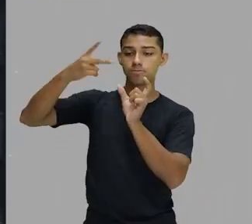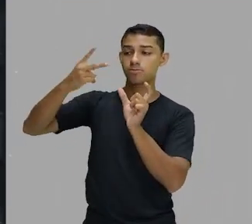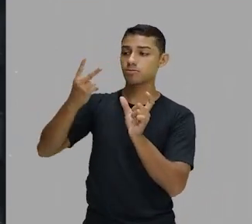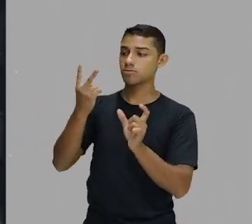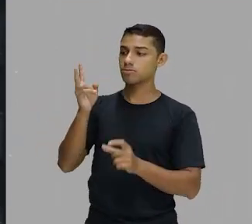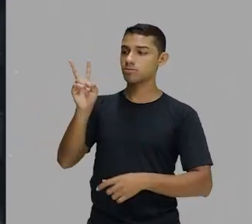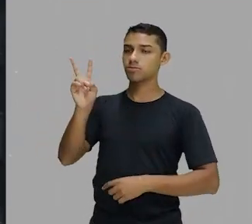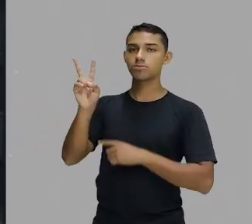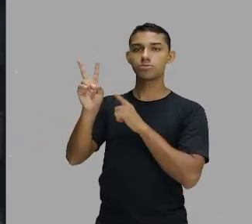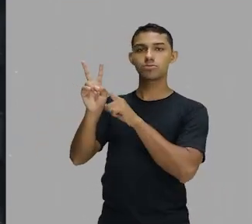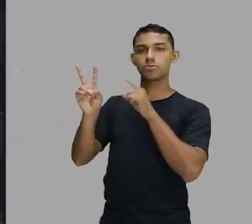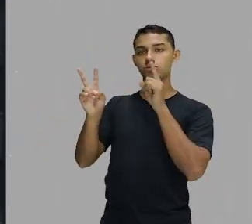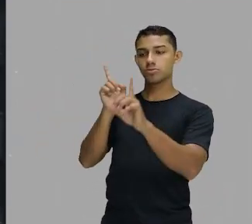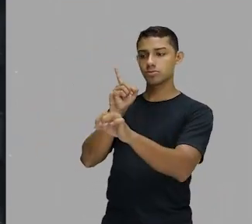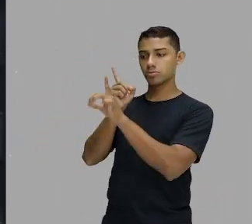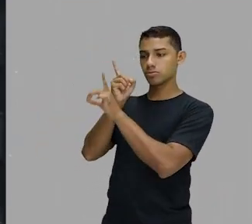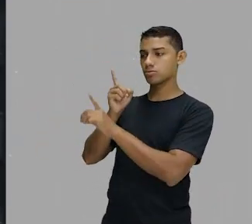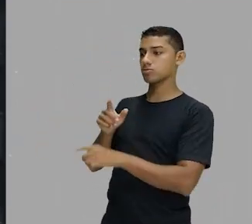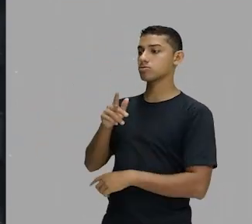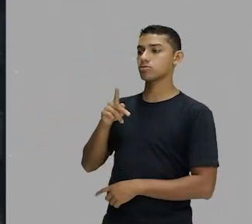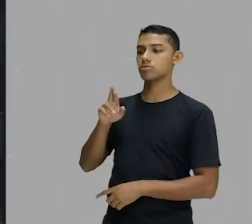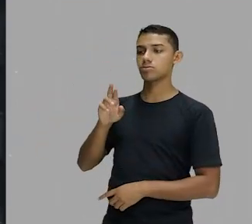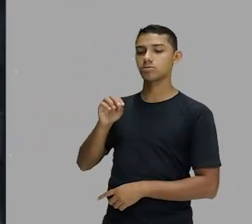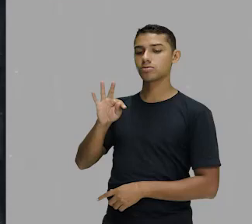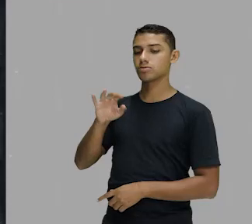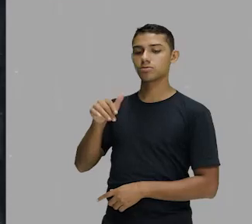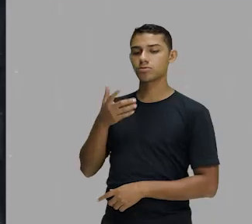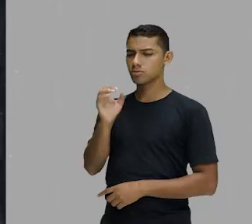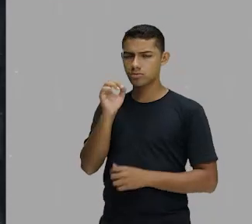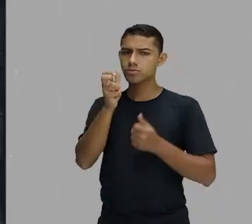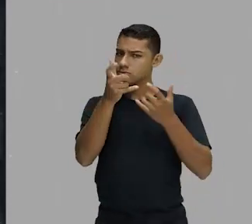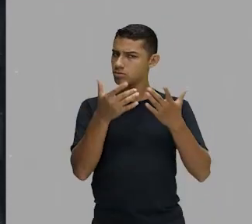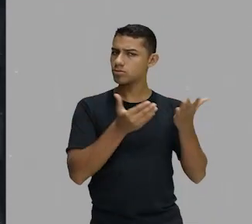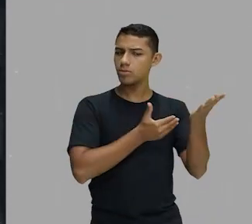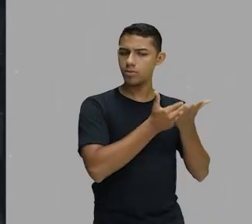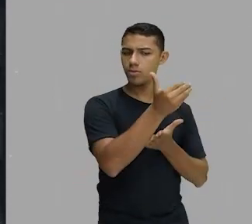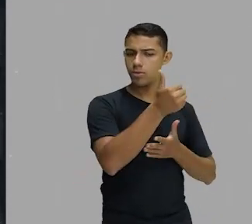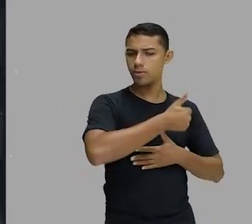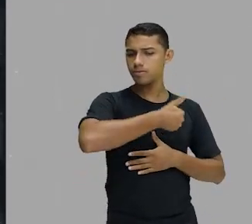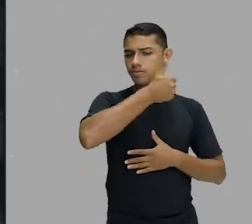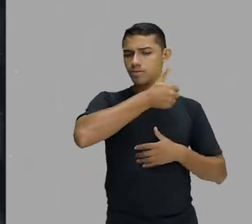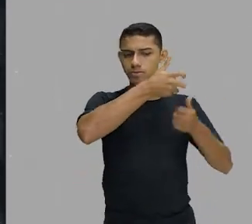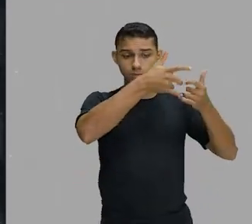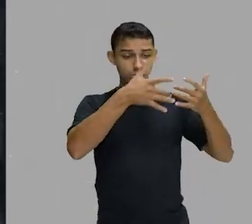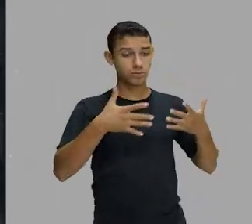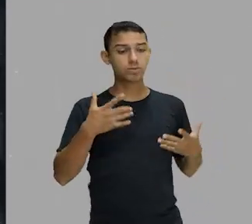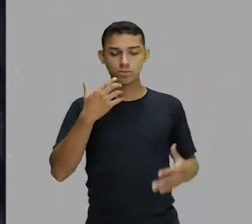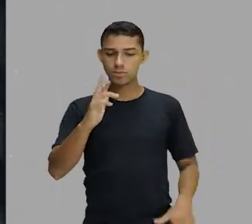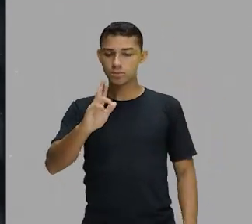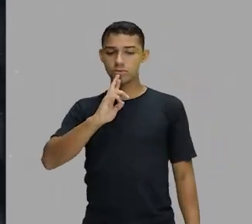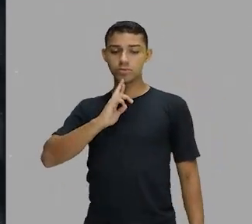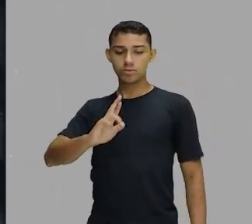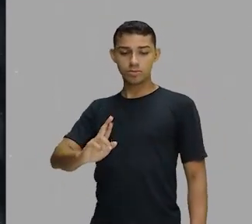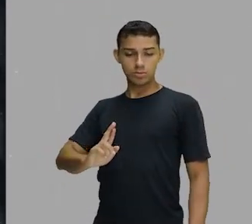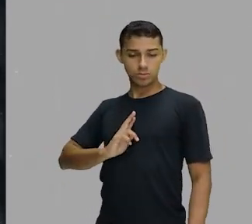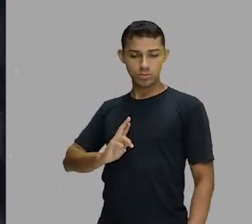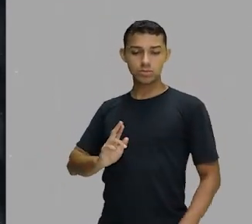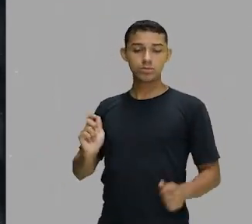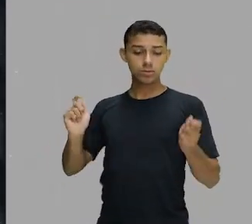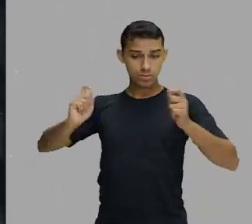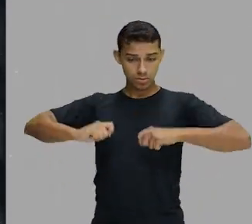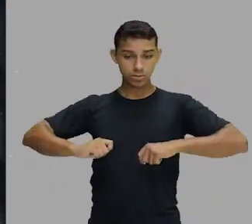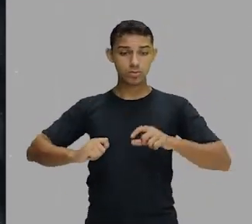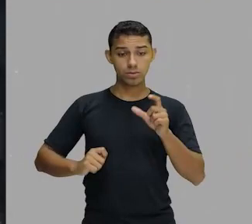de encontrar aqui como proporção, foi dito lá no começo da questão. A nossa resposta para qual é essa lógica